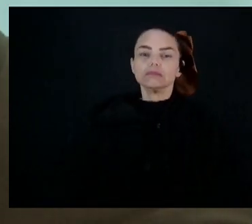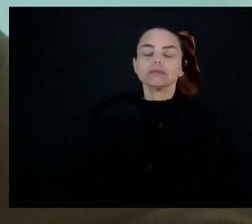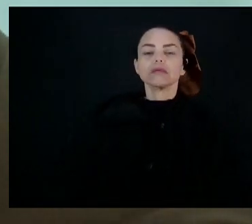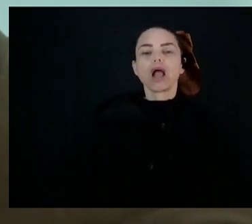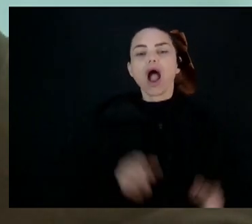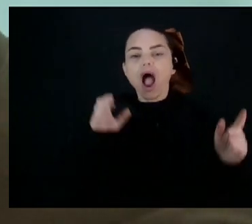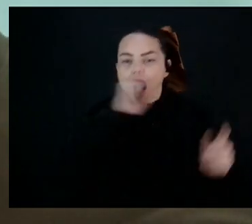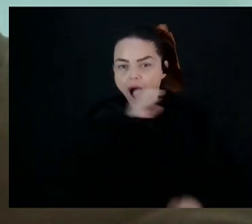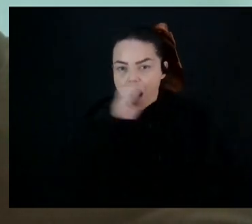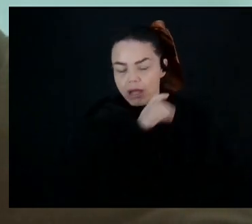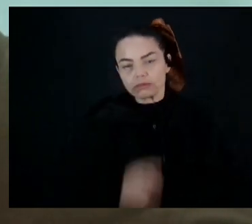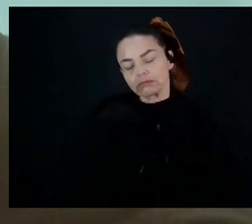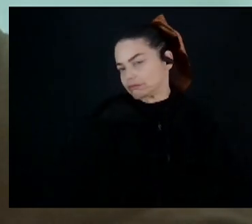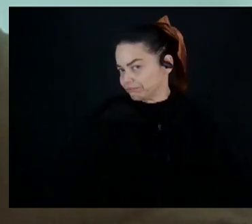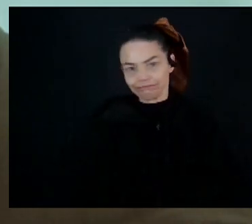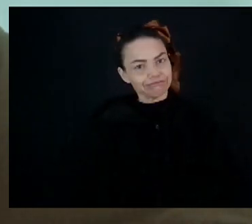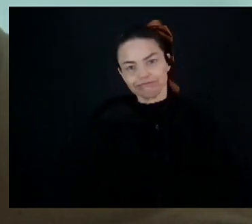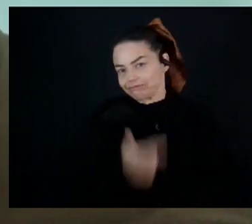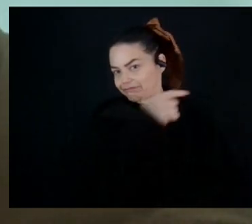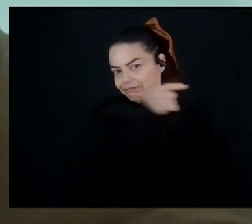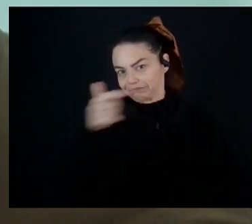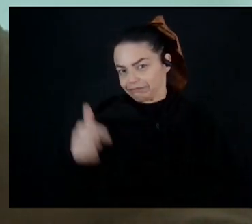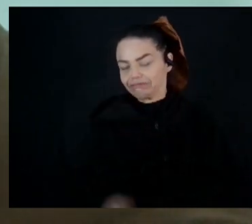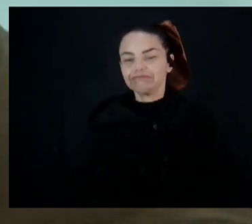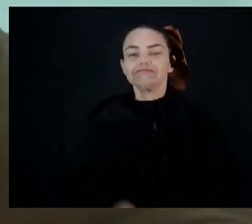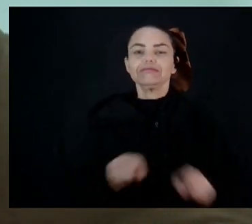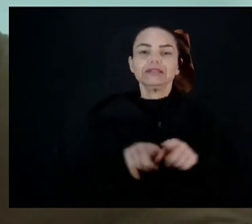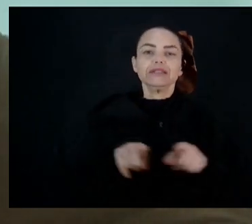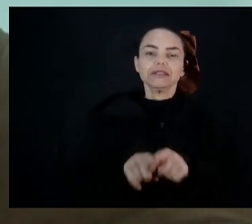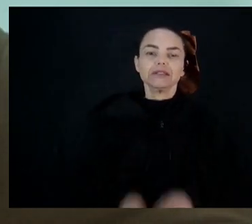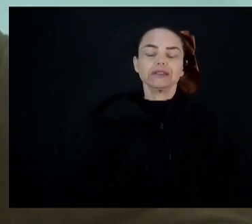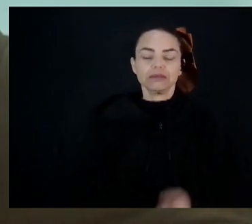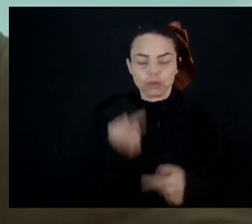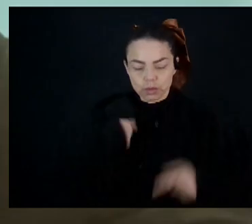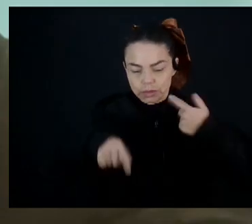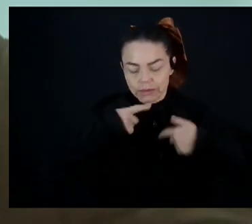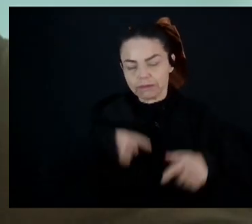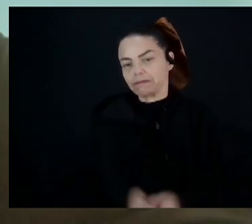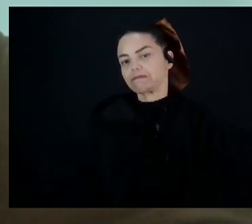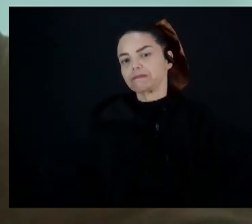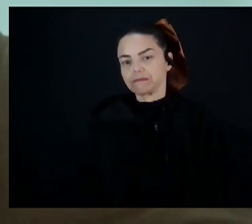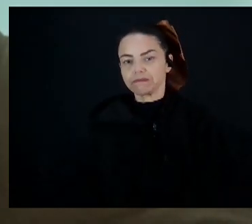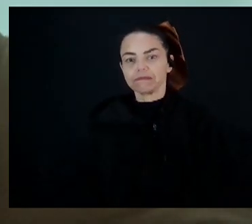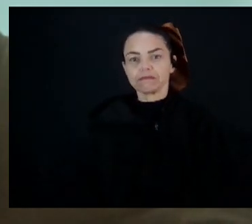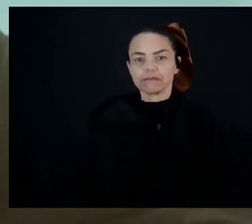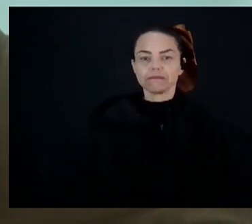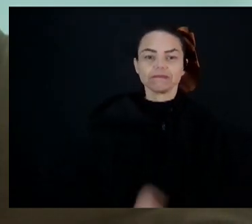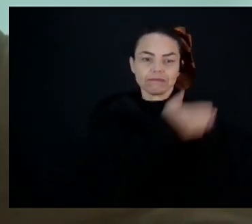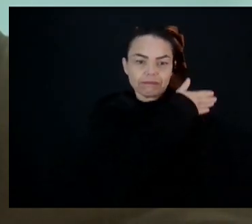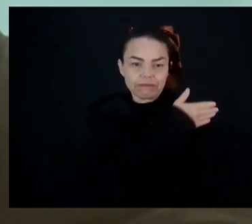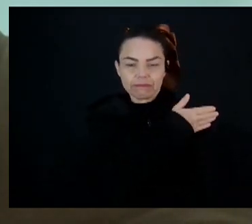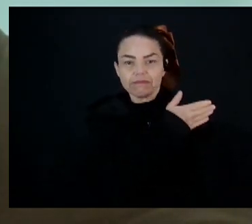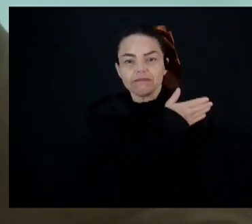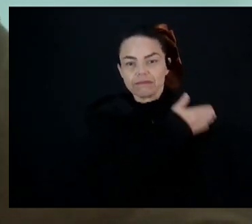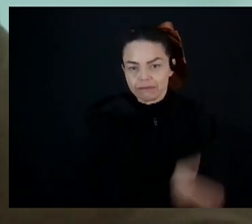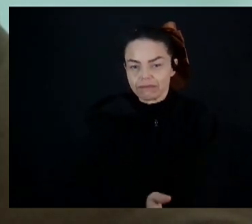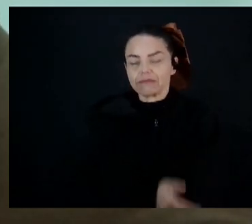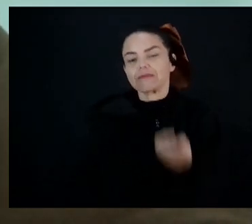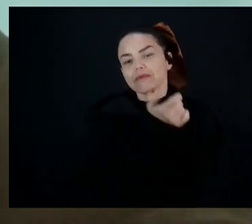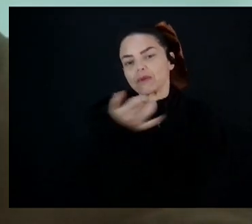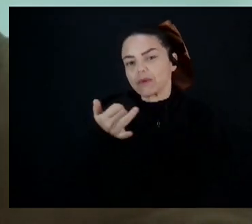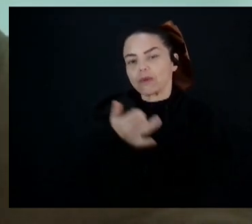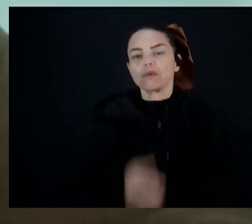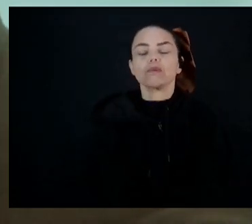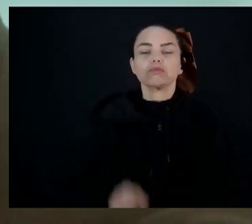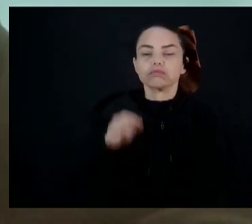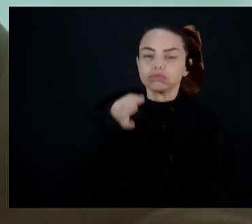tem uma duração muito longa. E também tem um efeito metabólico nisso, né? Quando o hábito e quanto a quantidade e tal. Tem